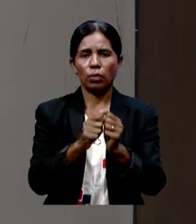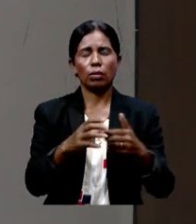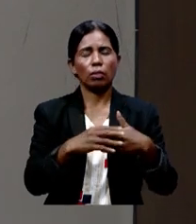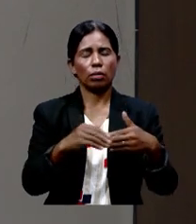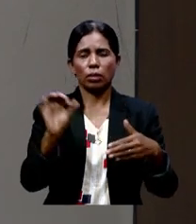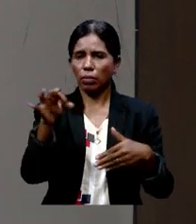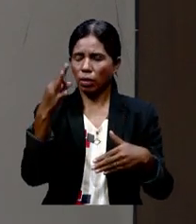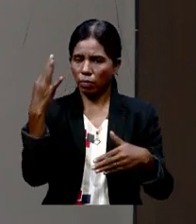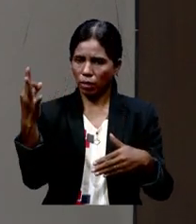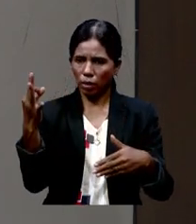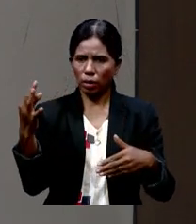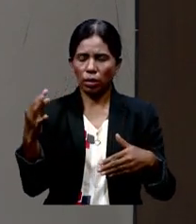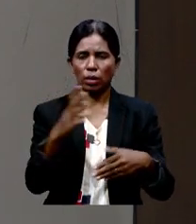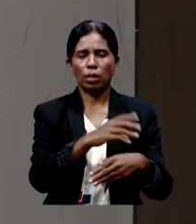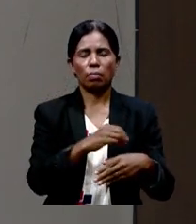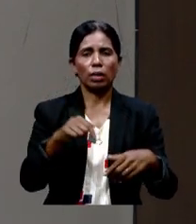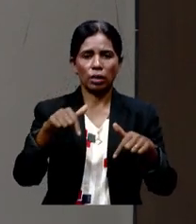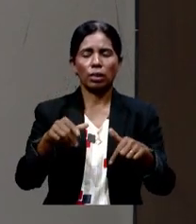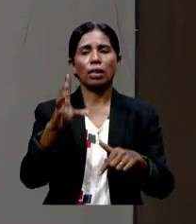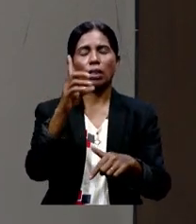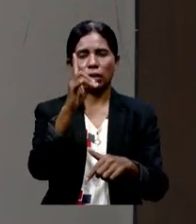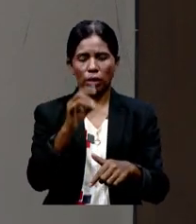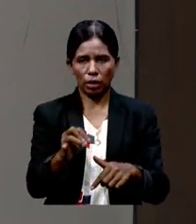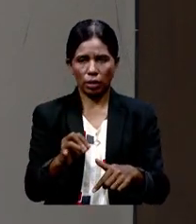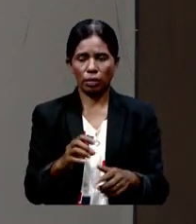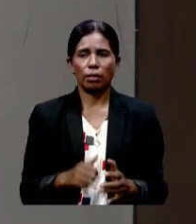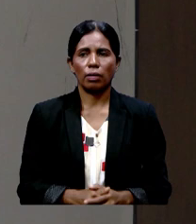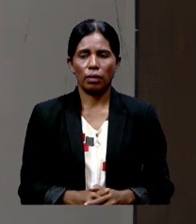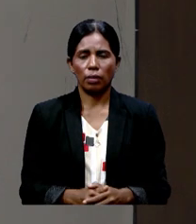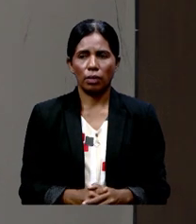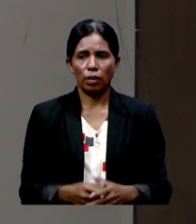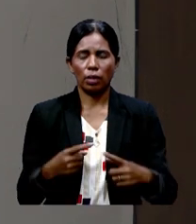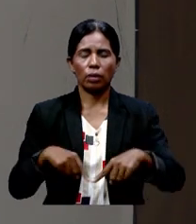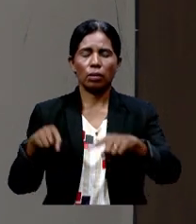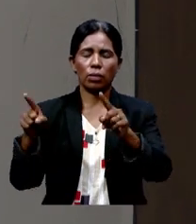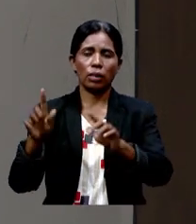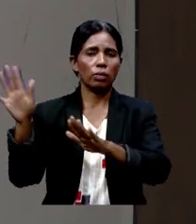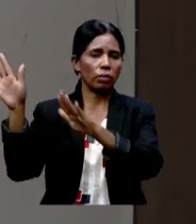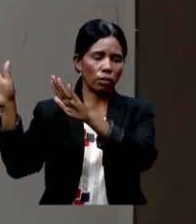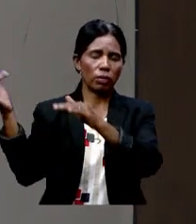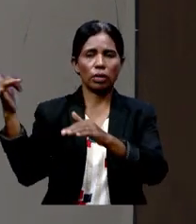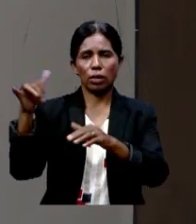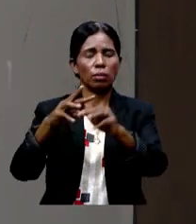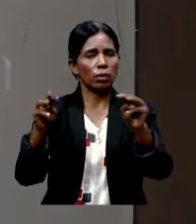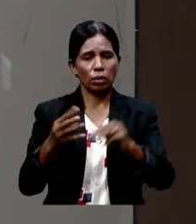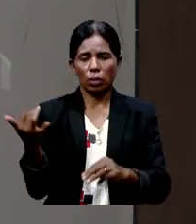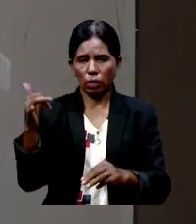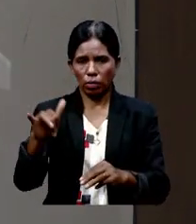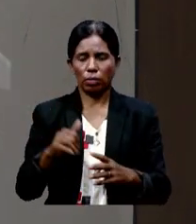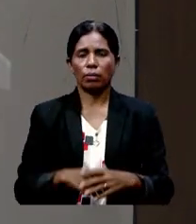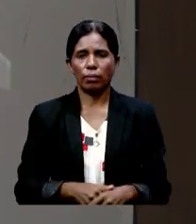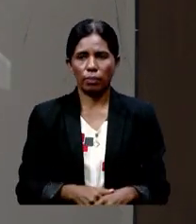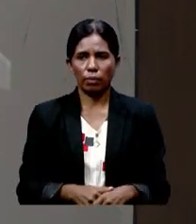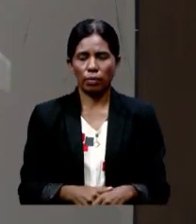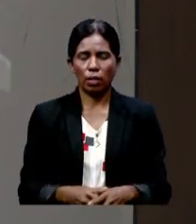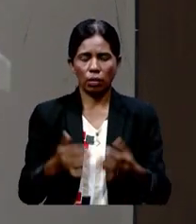US$19,50 na capital. Agora, como é que nas áreas rurais? Portanto,